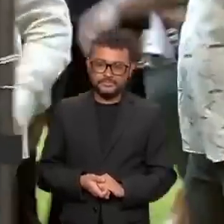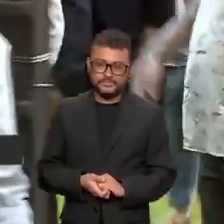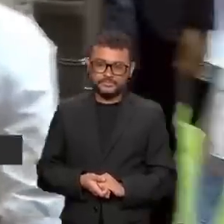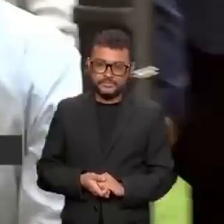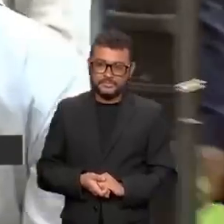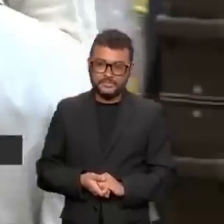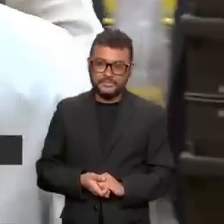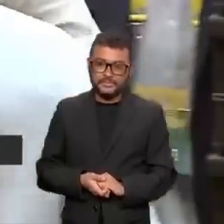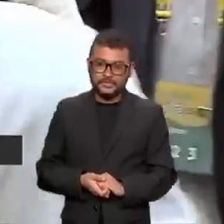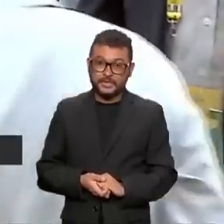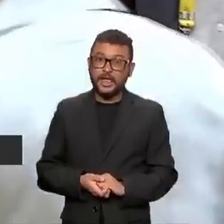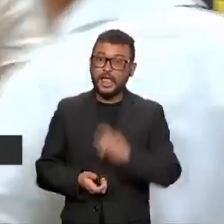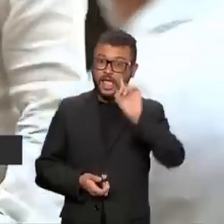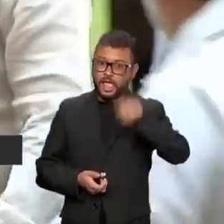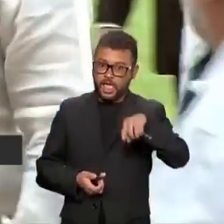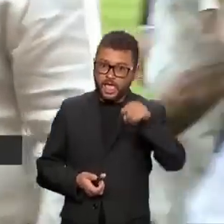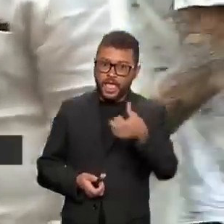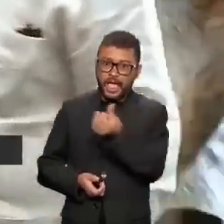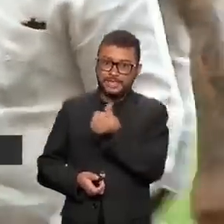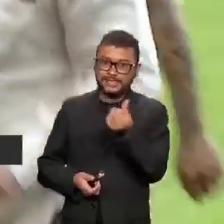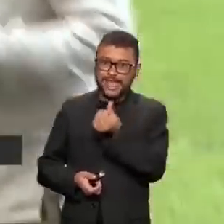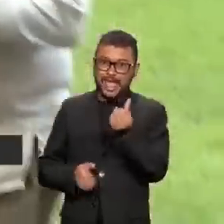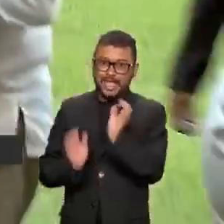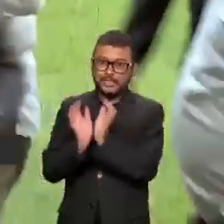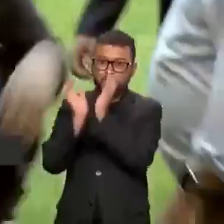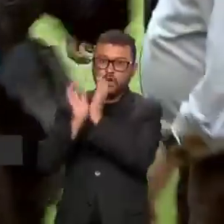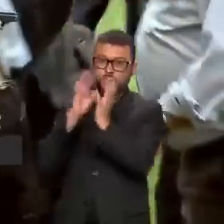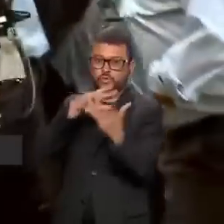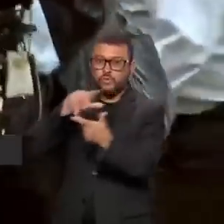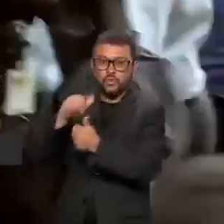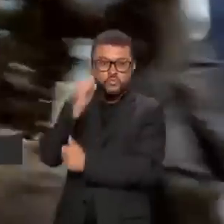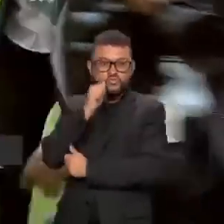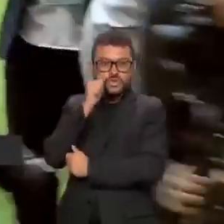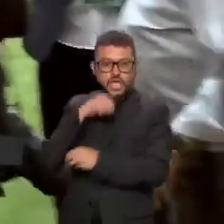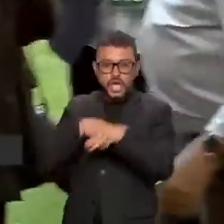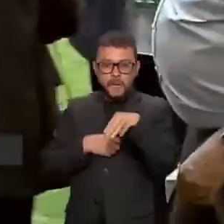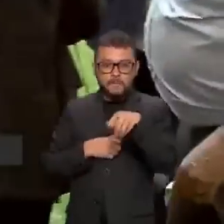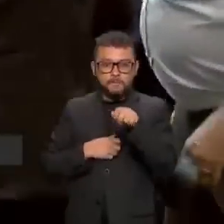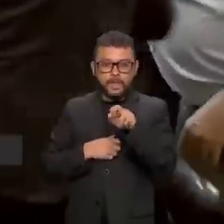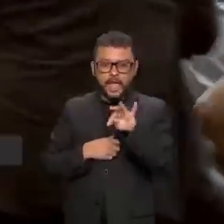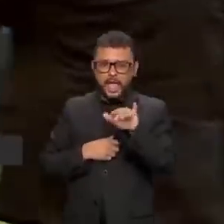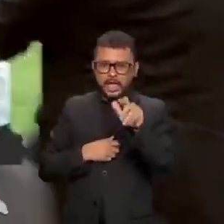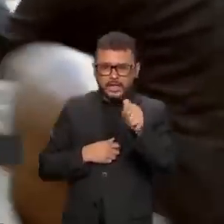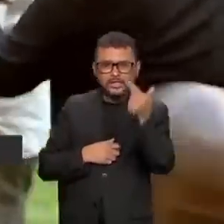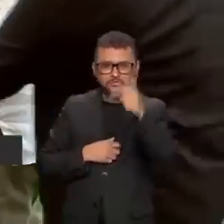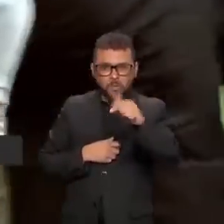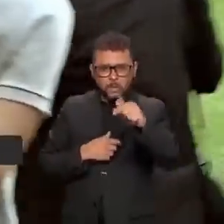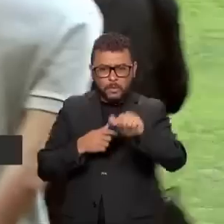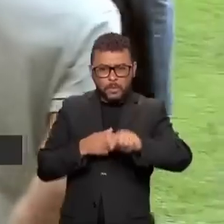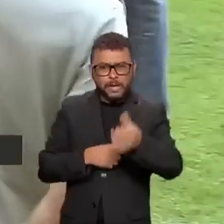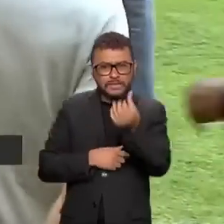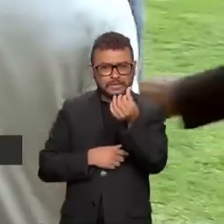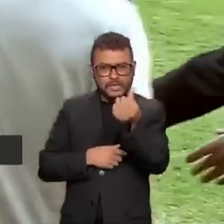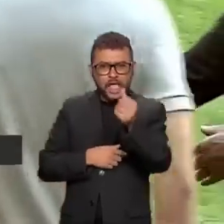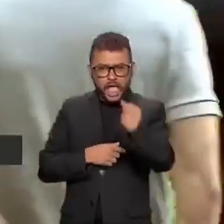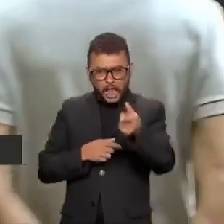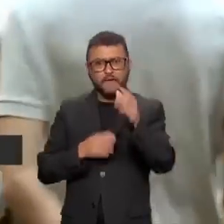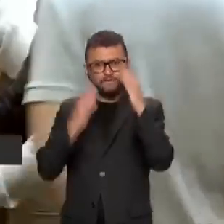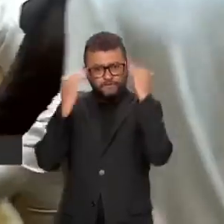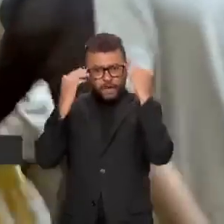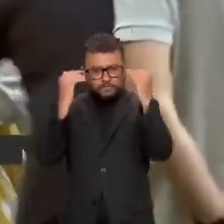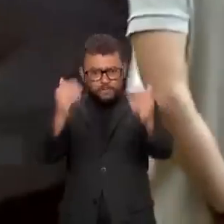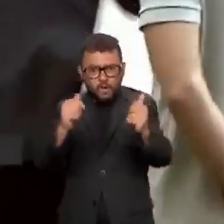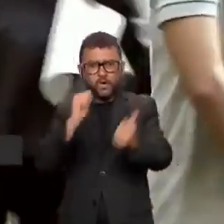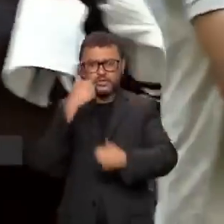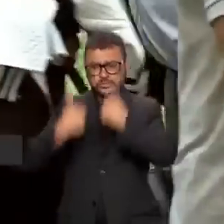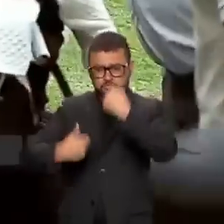Esta vai ser a sexta Copa do Mundo da atleta Marta, estrela da Seleção Brasileira de Futebol, que foi